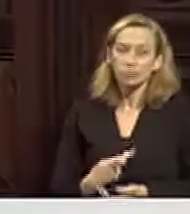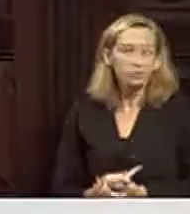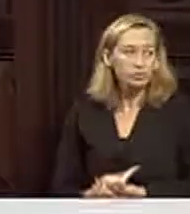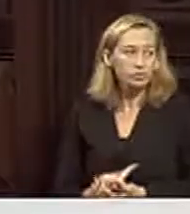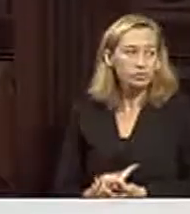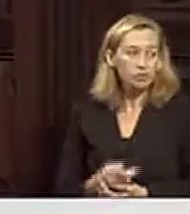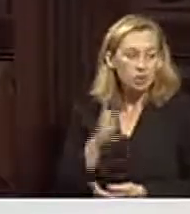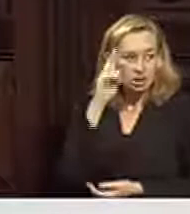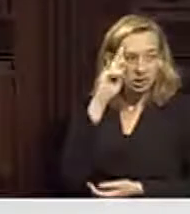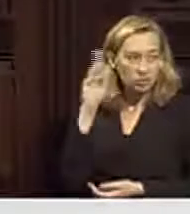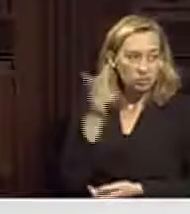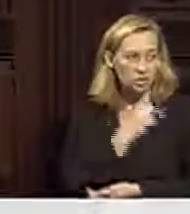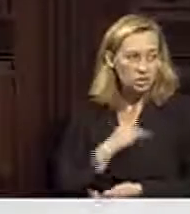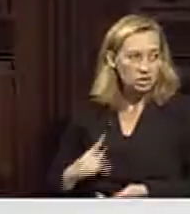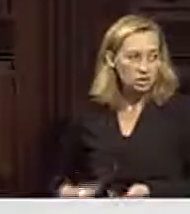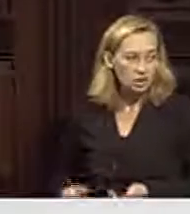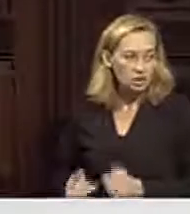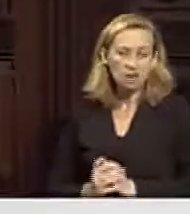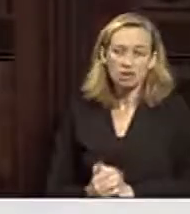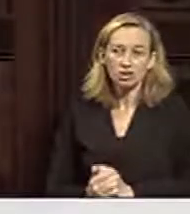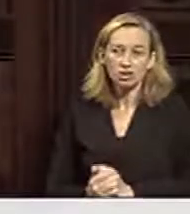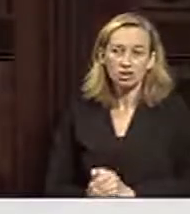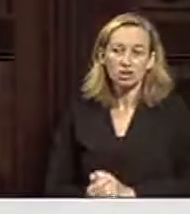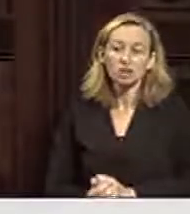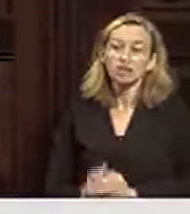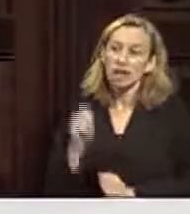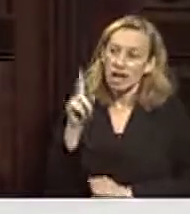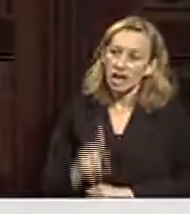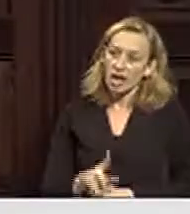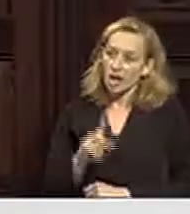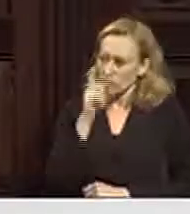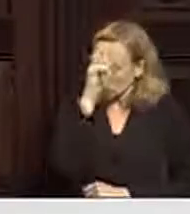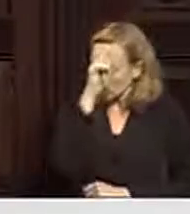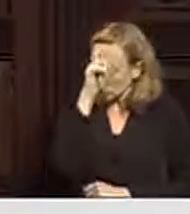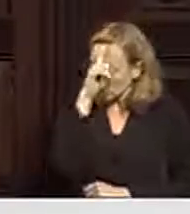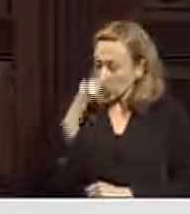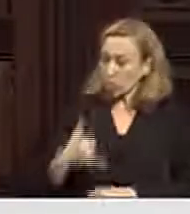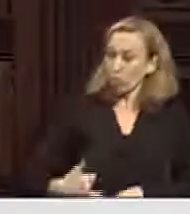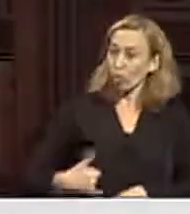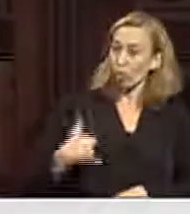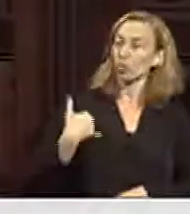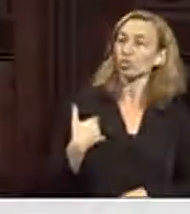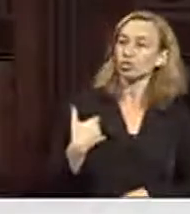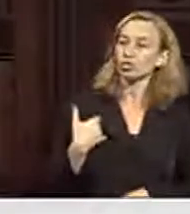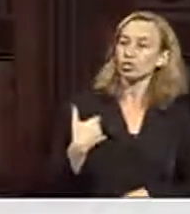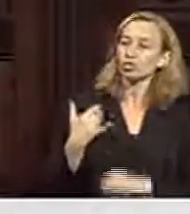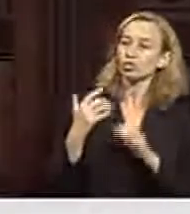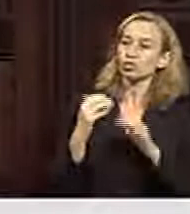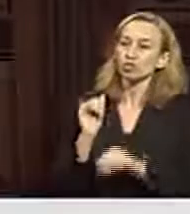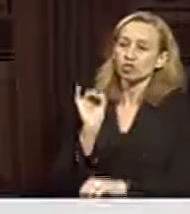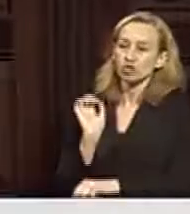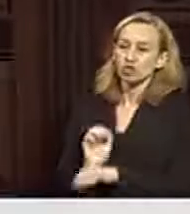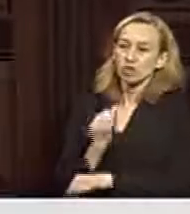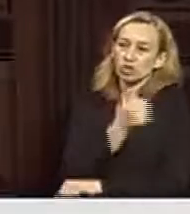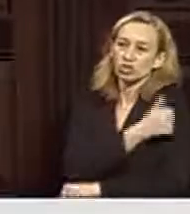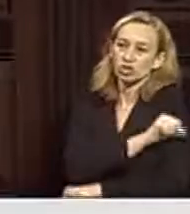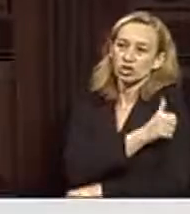senhora presidente, senhores deputados, é o hospital que é o orgulho do Estado do Rio de